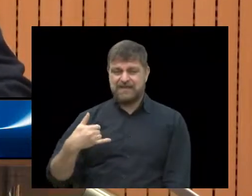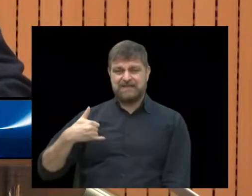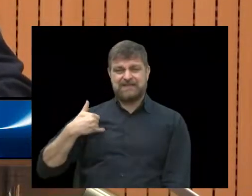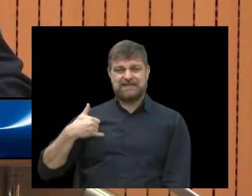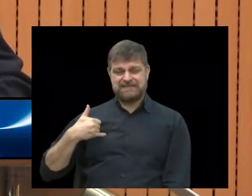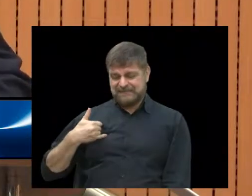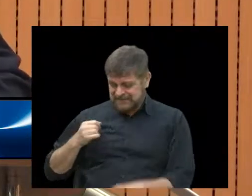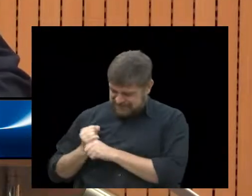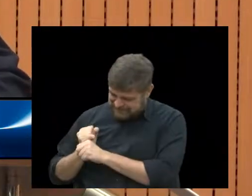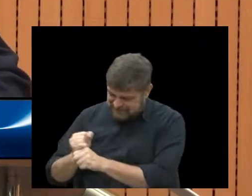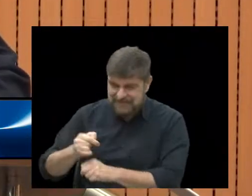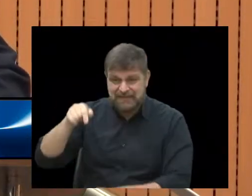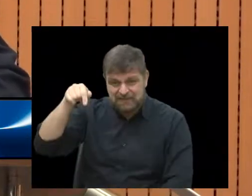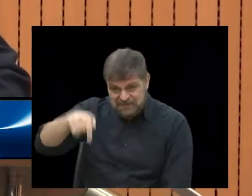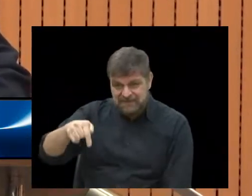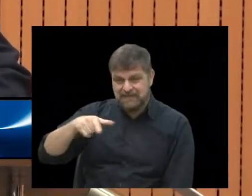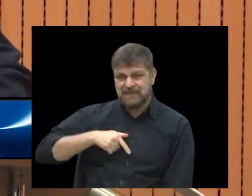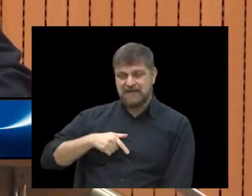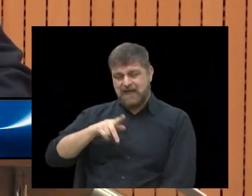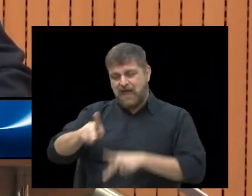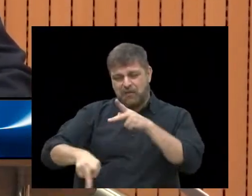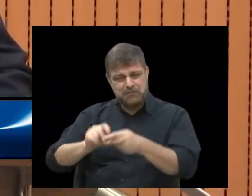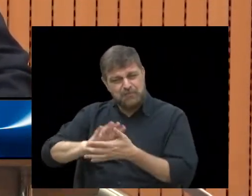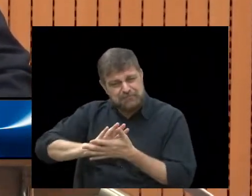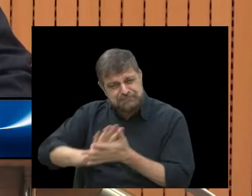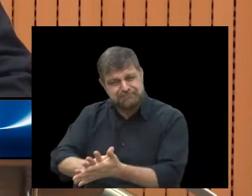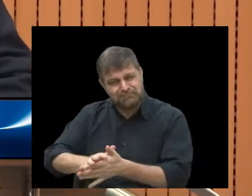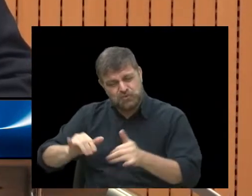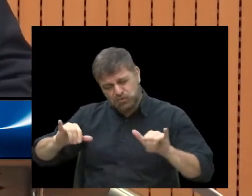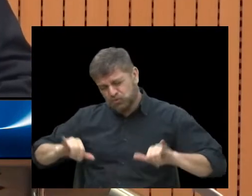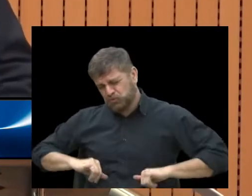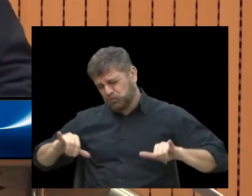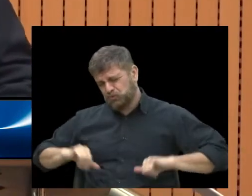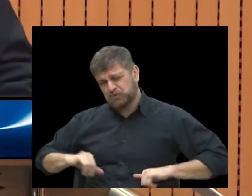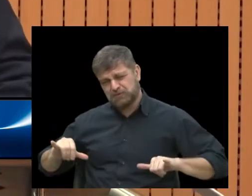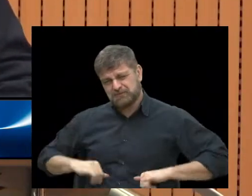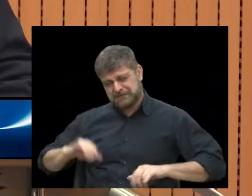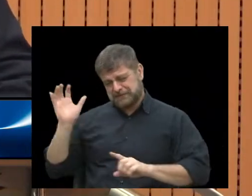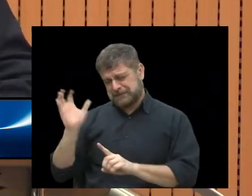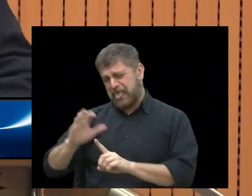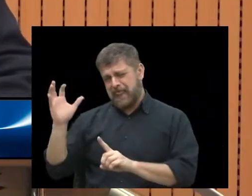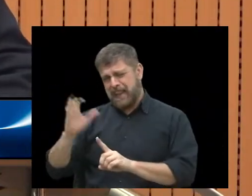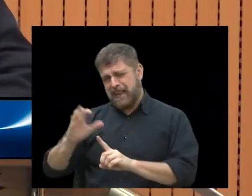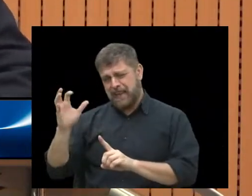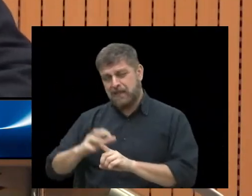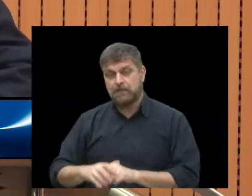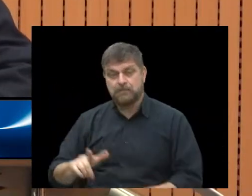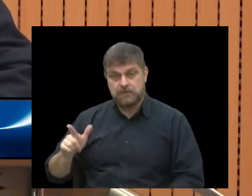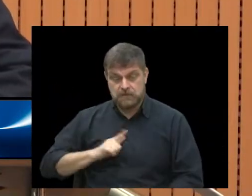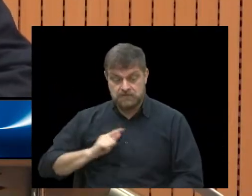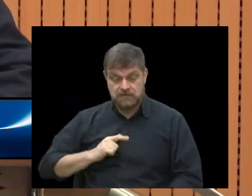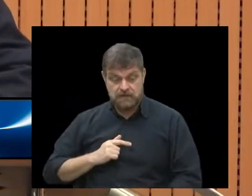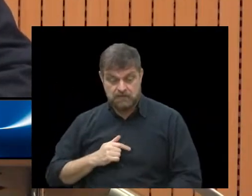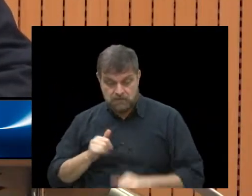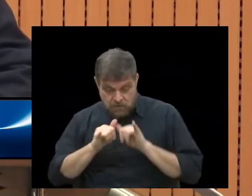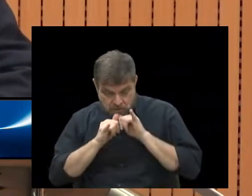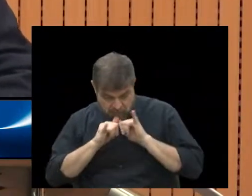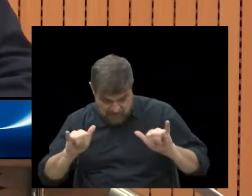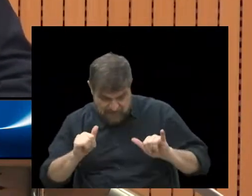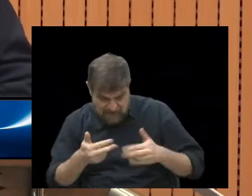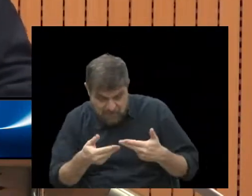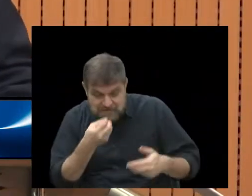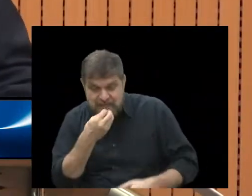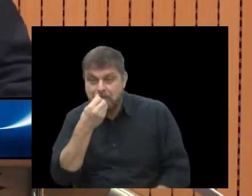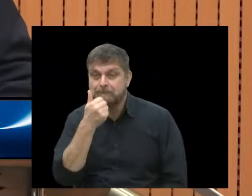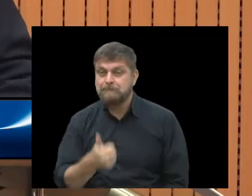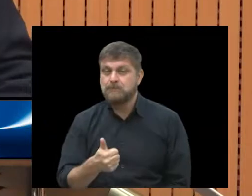região, e esses moradores sofrem com isso. E esses moradores tiveram uma boa notícia,